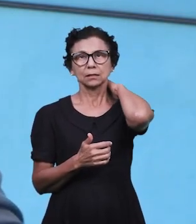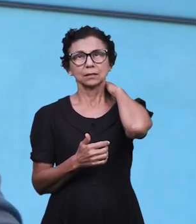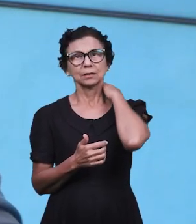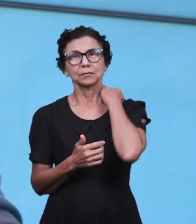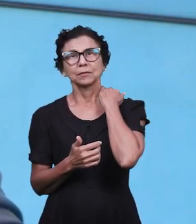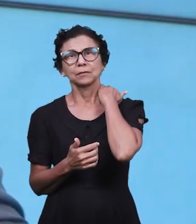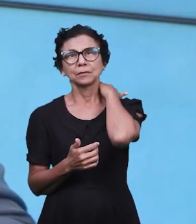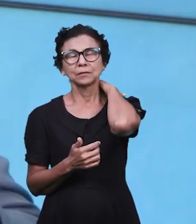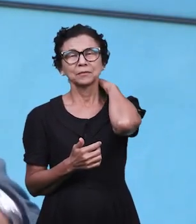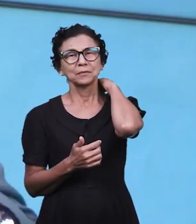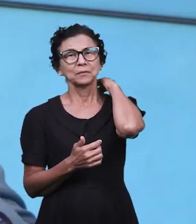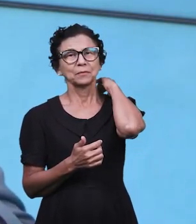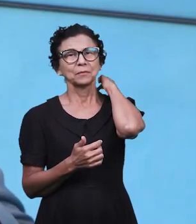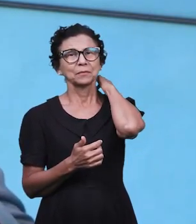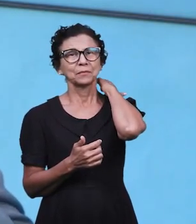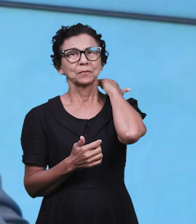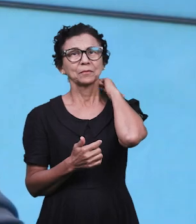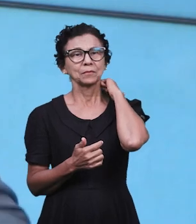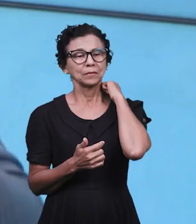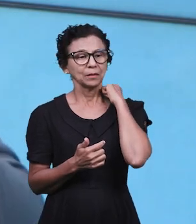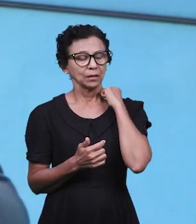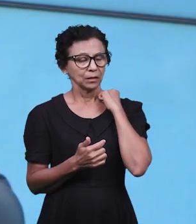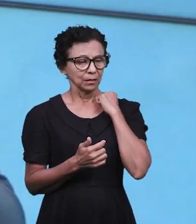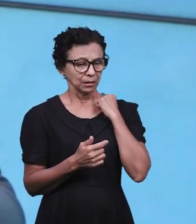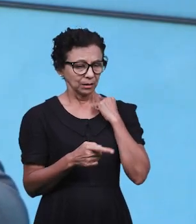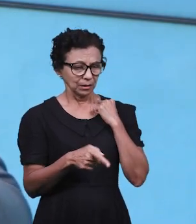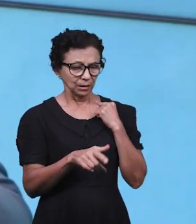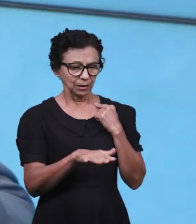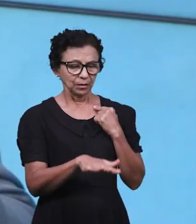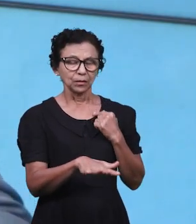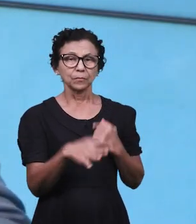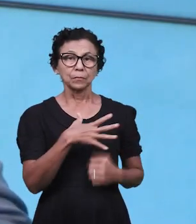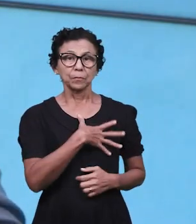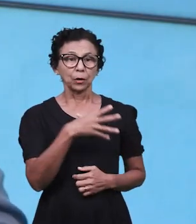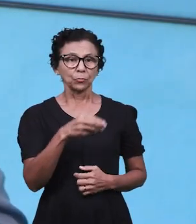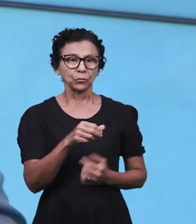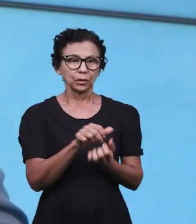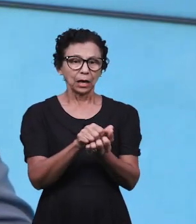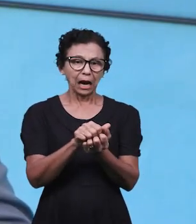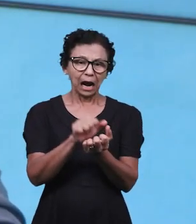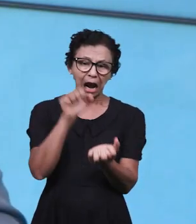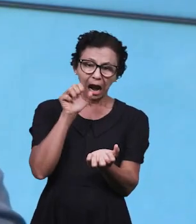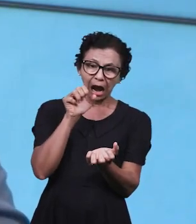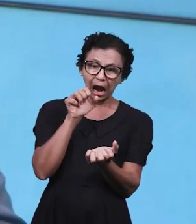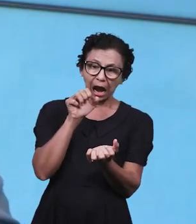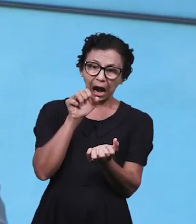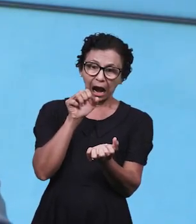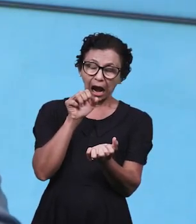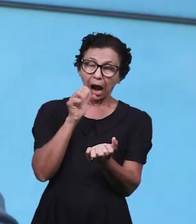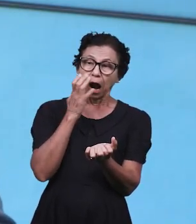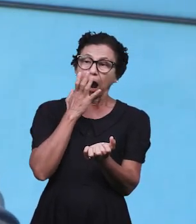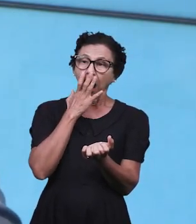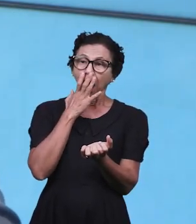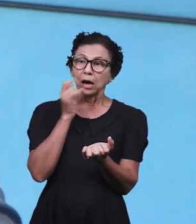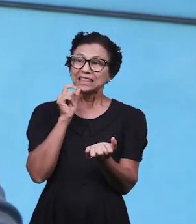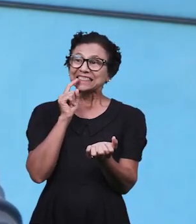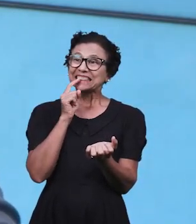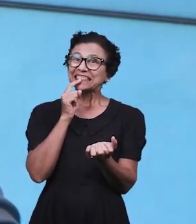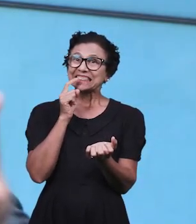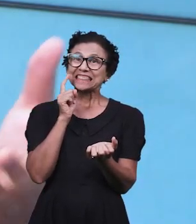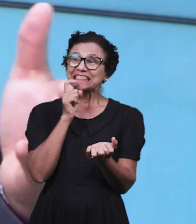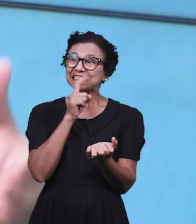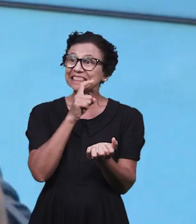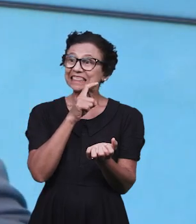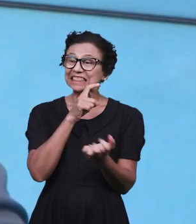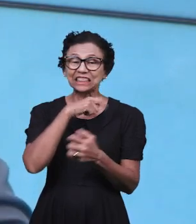com a higienização, e quando abre a boca o pai fala assim, meu Deus, como que essa criança, meu filho e minha filha está com cárie, sendo